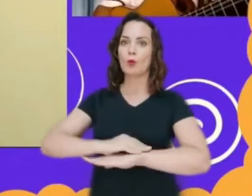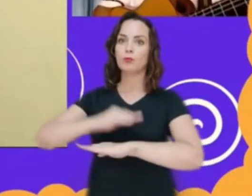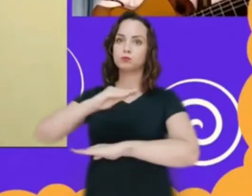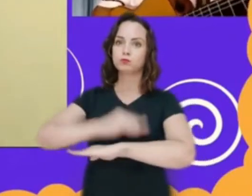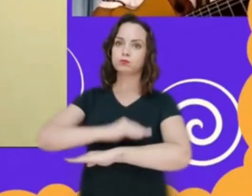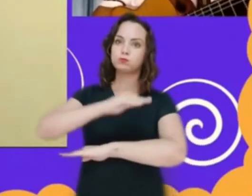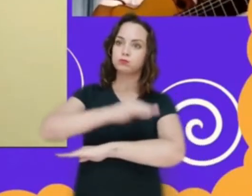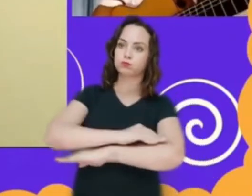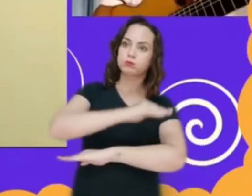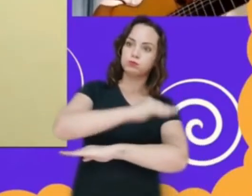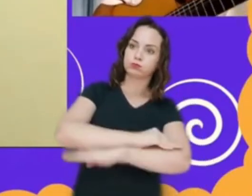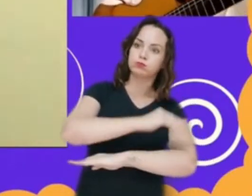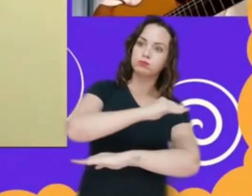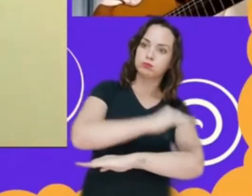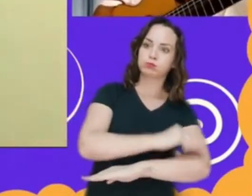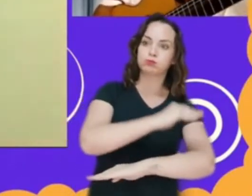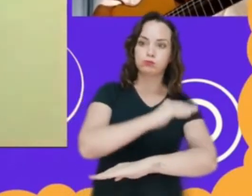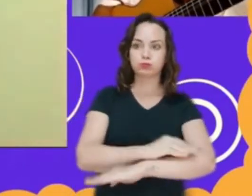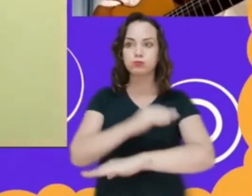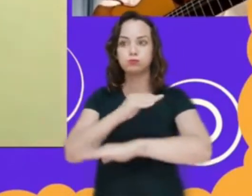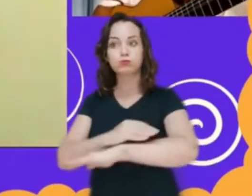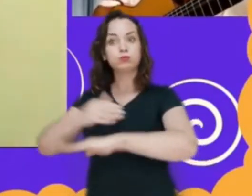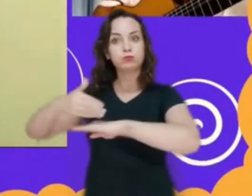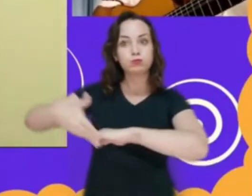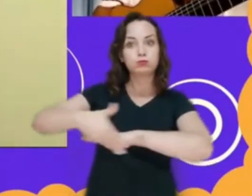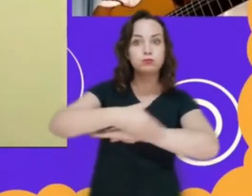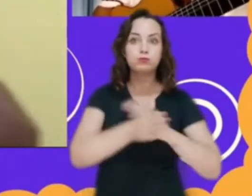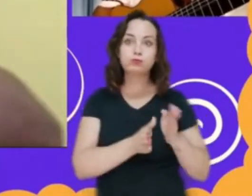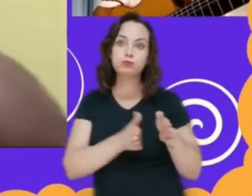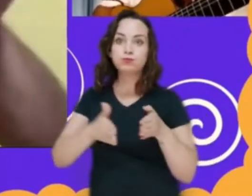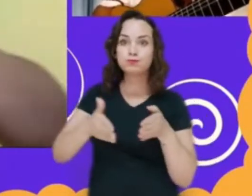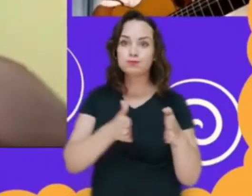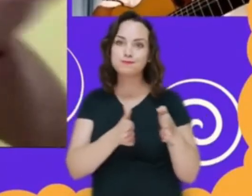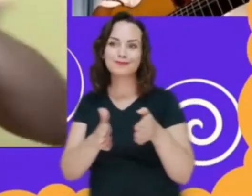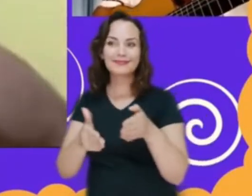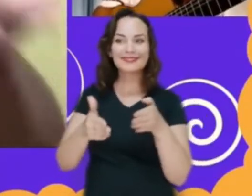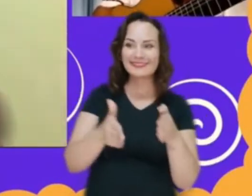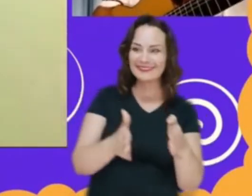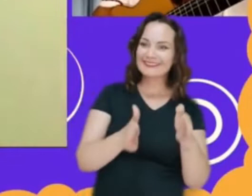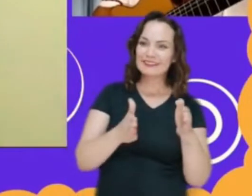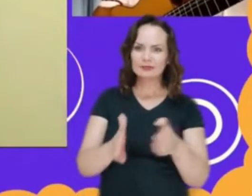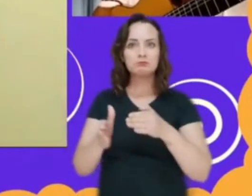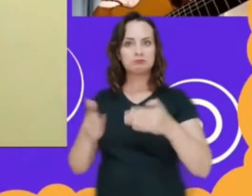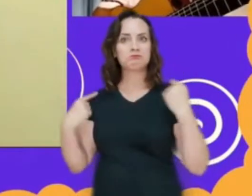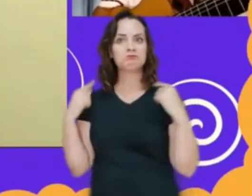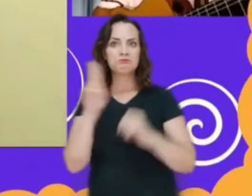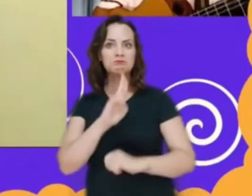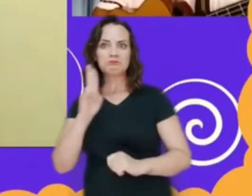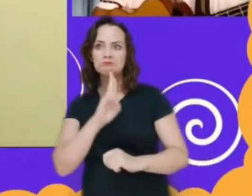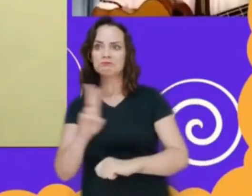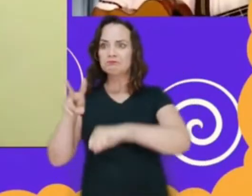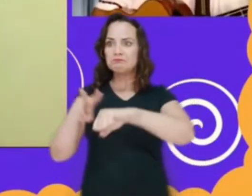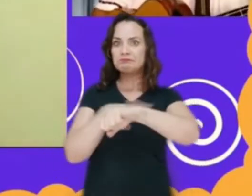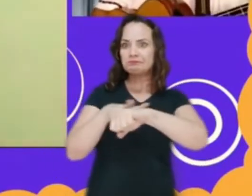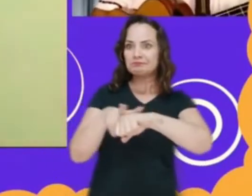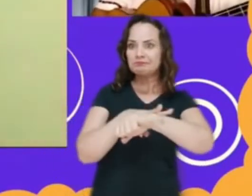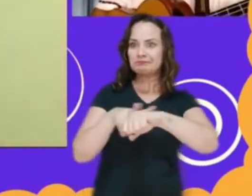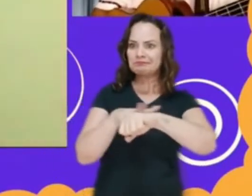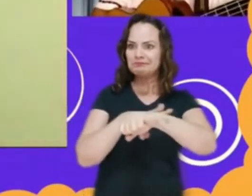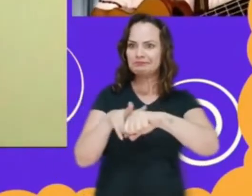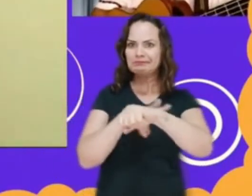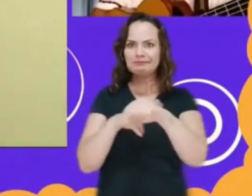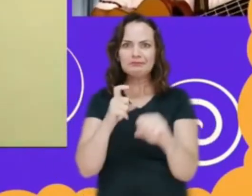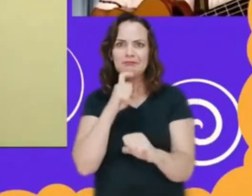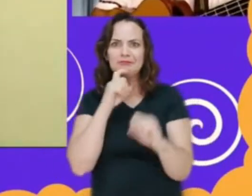Havia um sapo, sapo, sapo Na beira do rio, rio, rio O seu traje verde, verde, verde